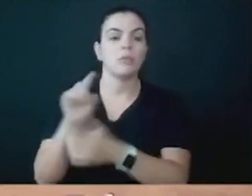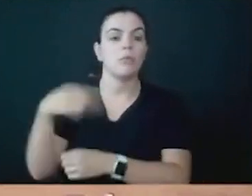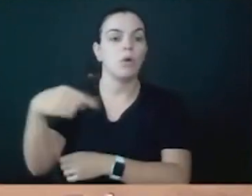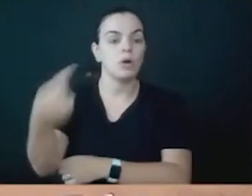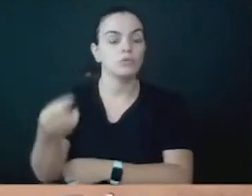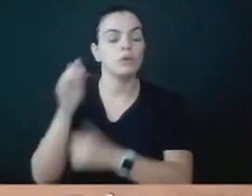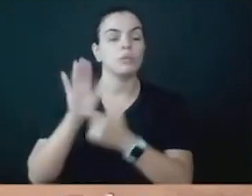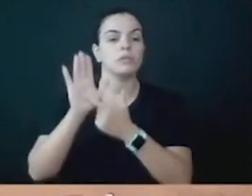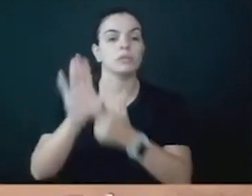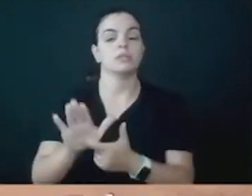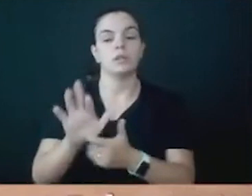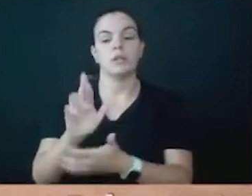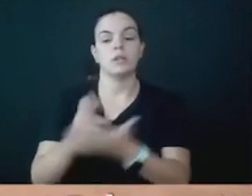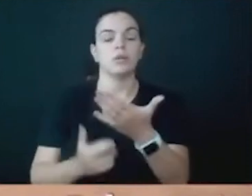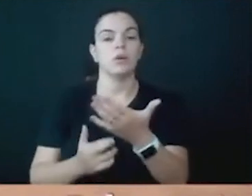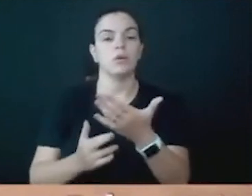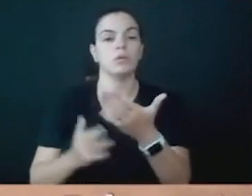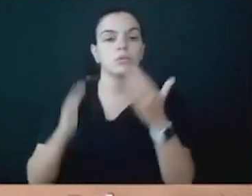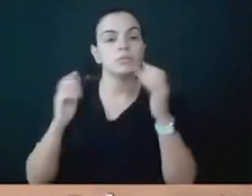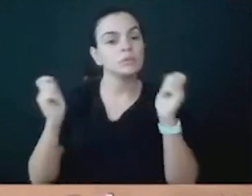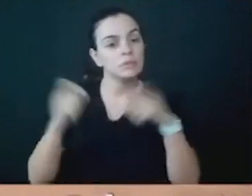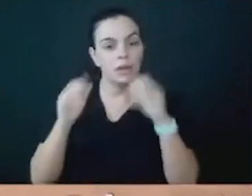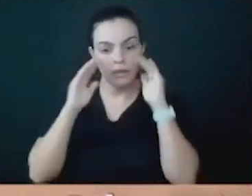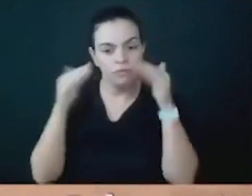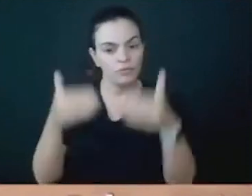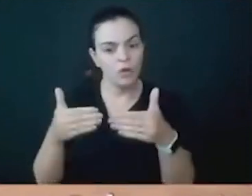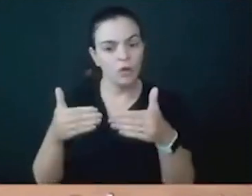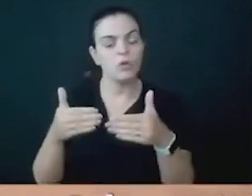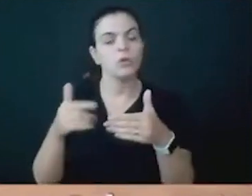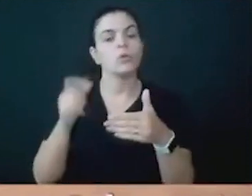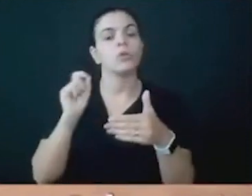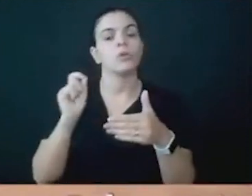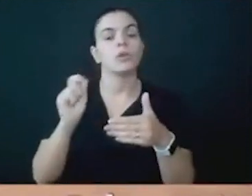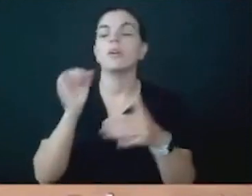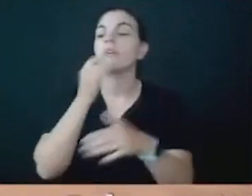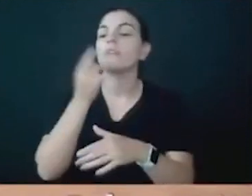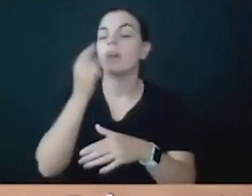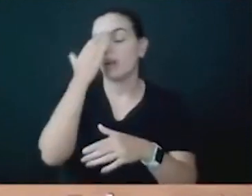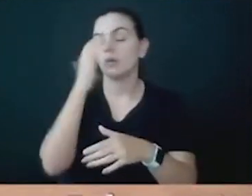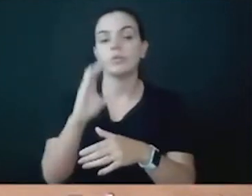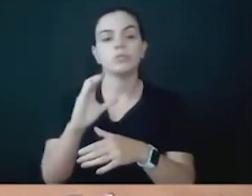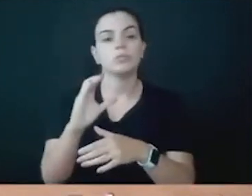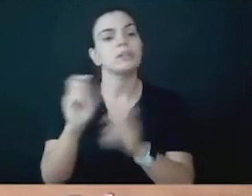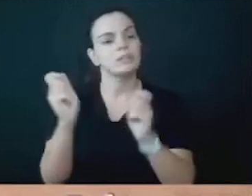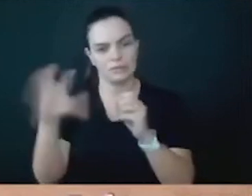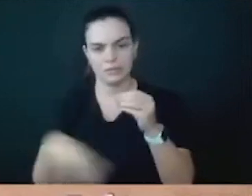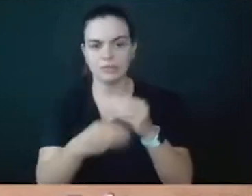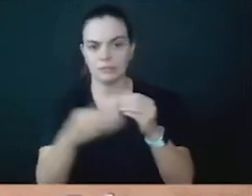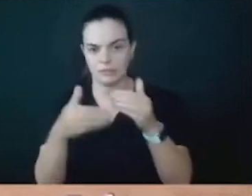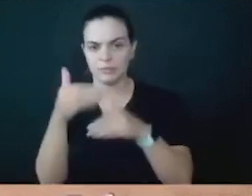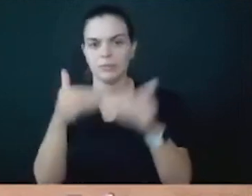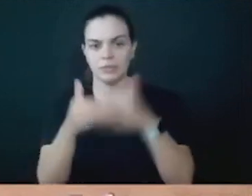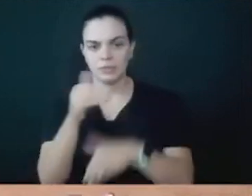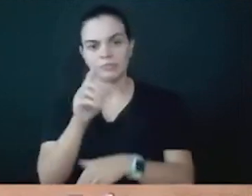um destaque para o Fala Curitiba. Seria só essa sugestão, se vocês têm essa possibilidade de incluir. Mas